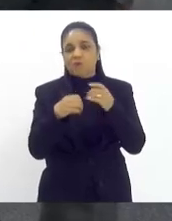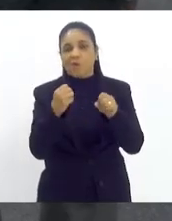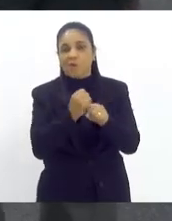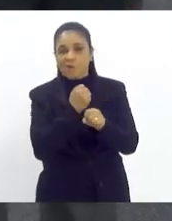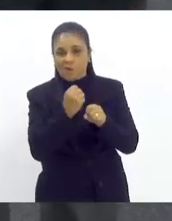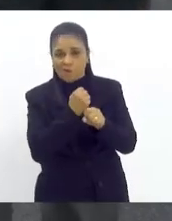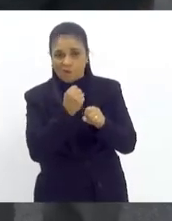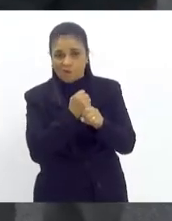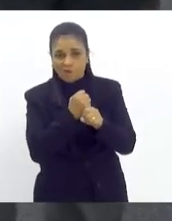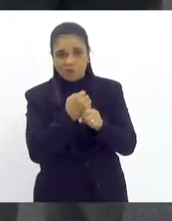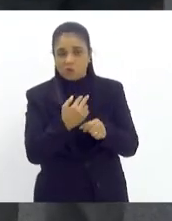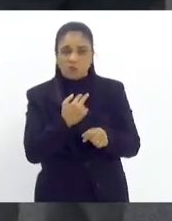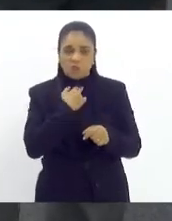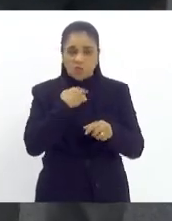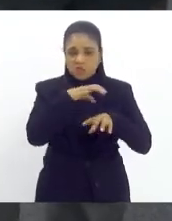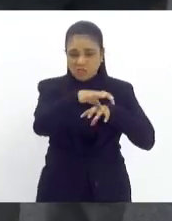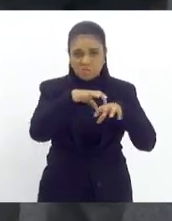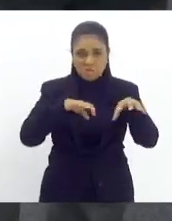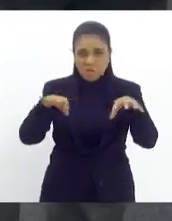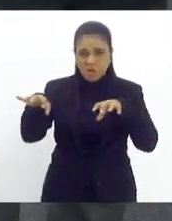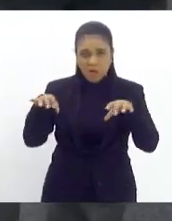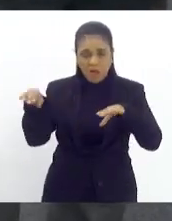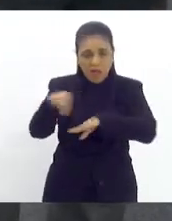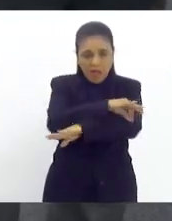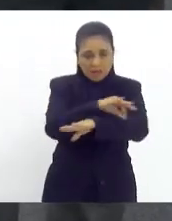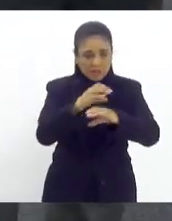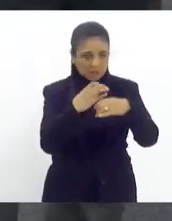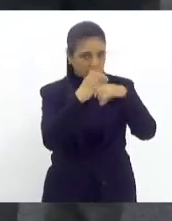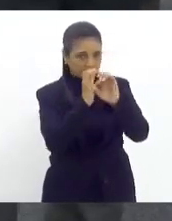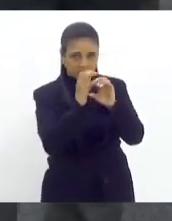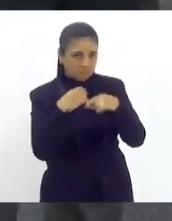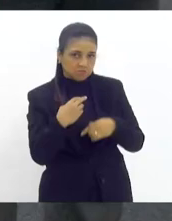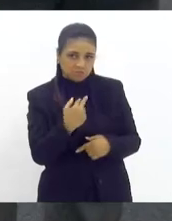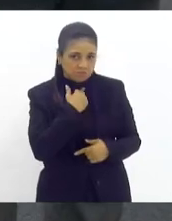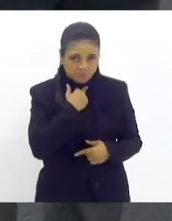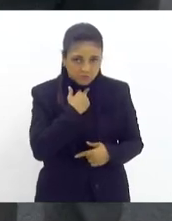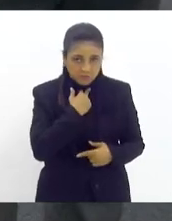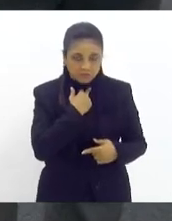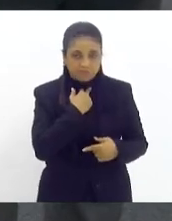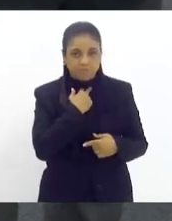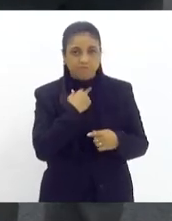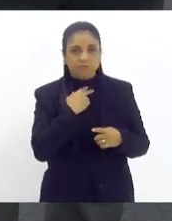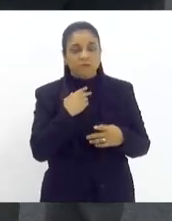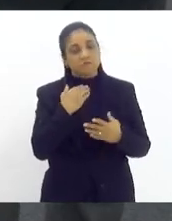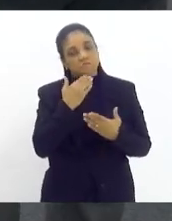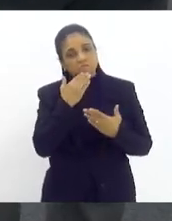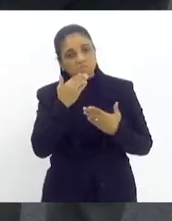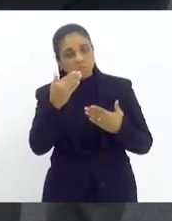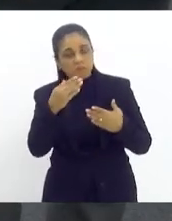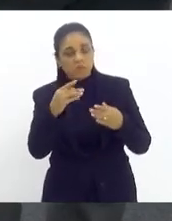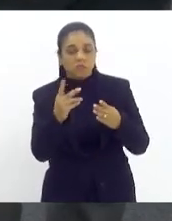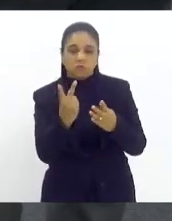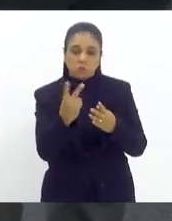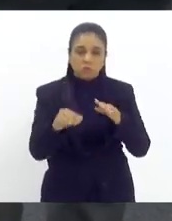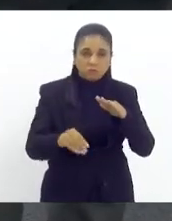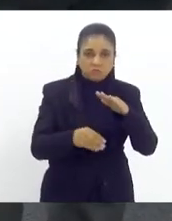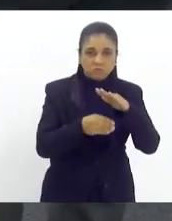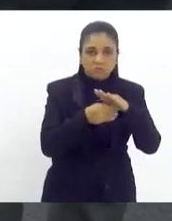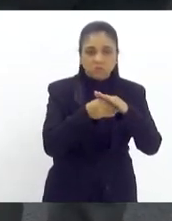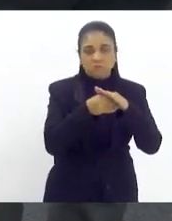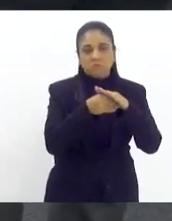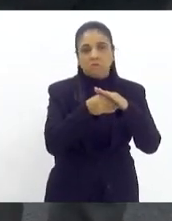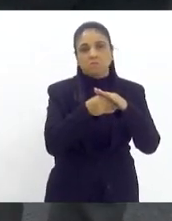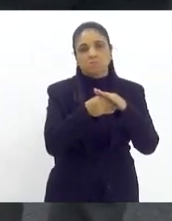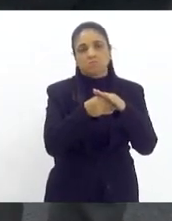as categorias de engenheiro e arquiteto se você excelência puder acatar as duas emendas também pedindo negócio